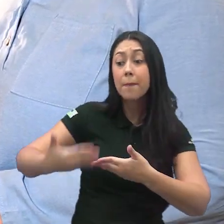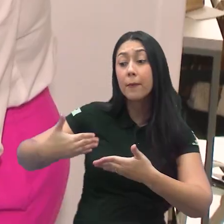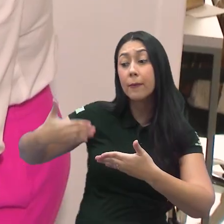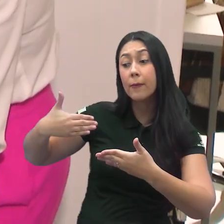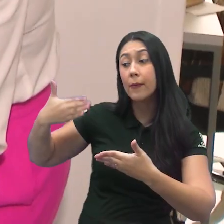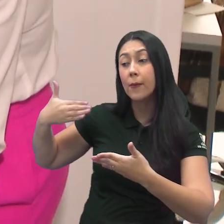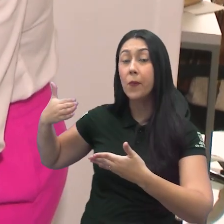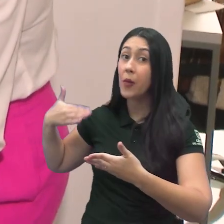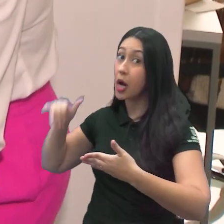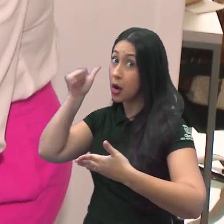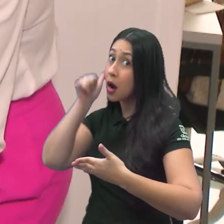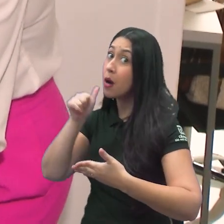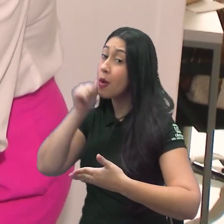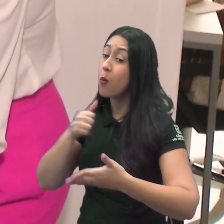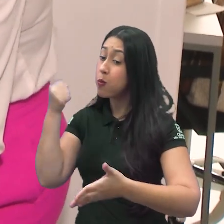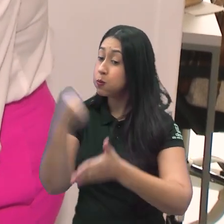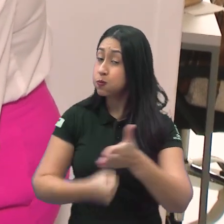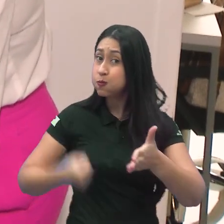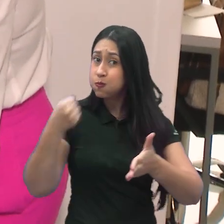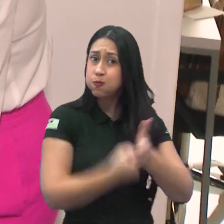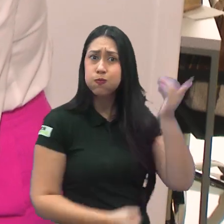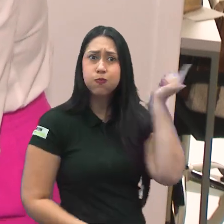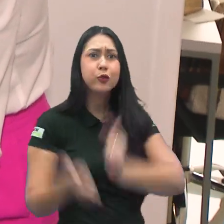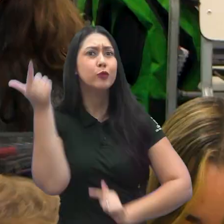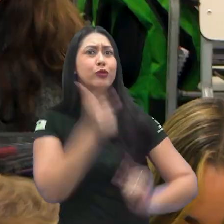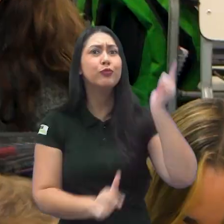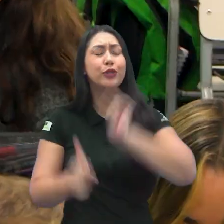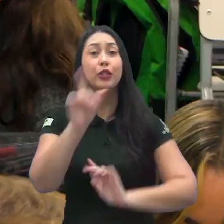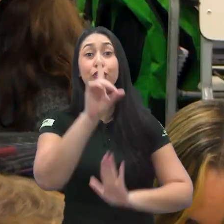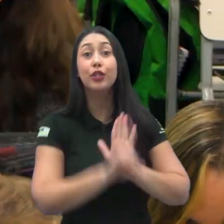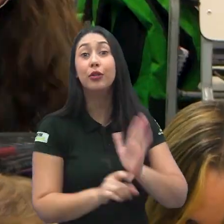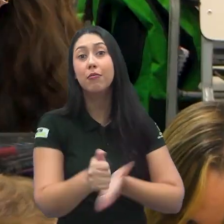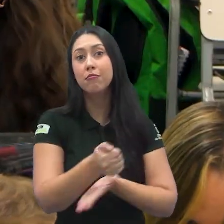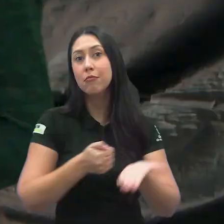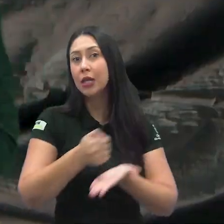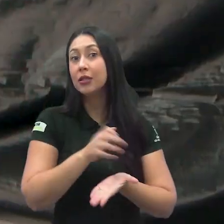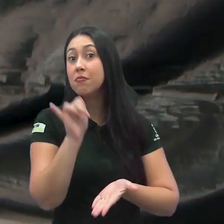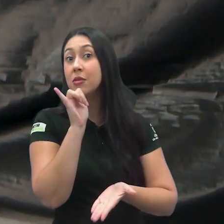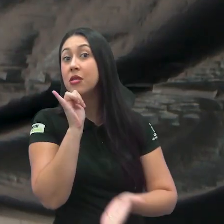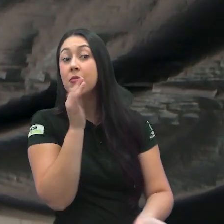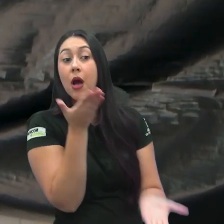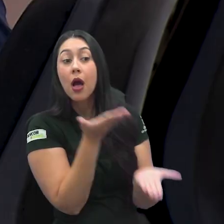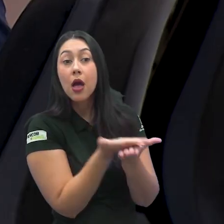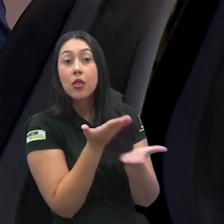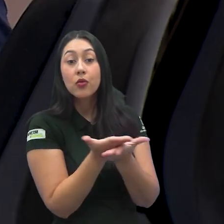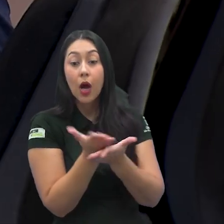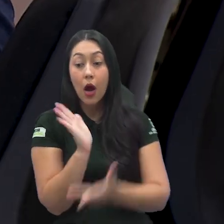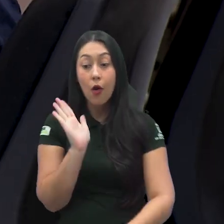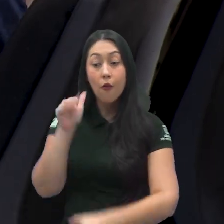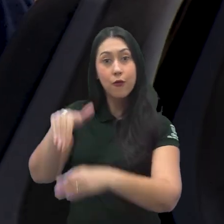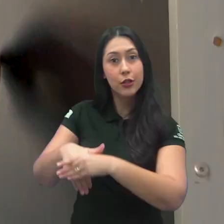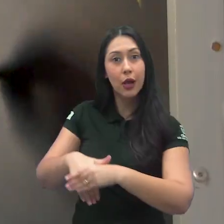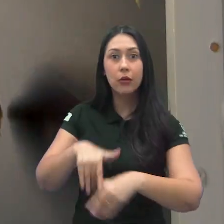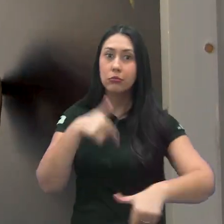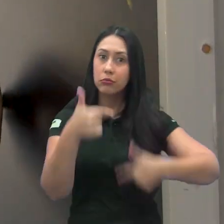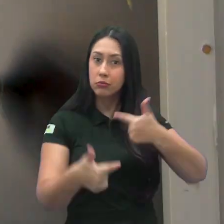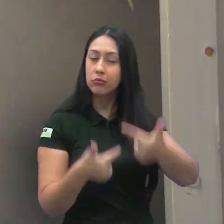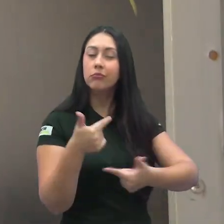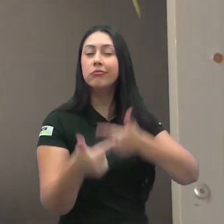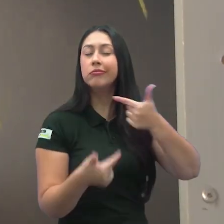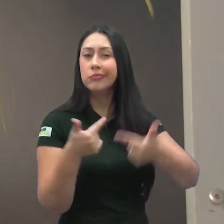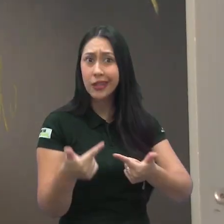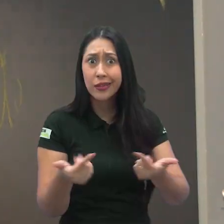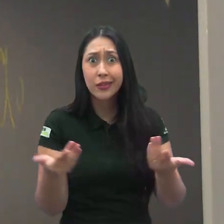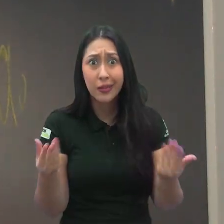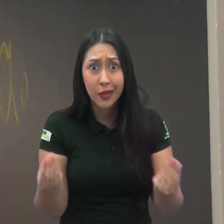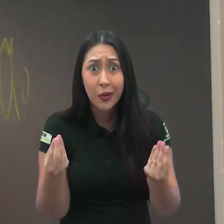delas lutaram para conquistar direitos básicos, como estudar, votar e trabalhar. Dá para